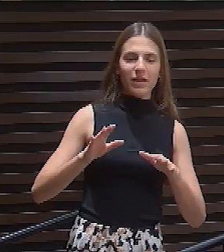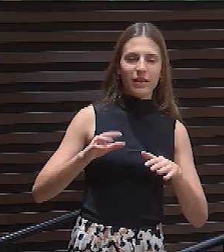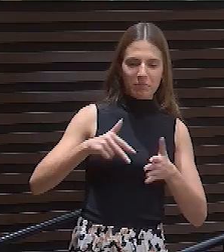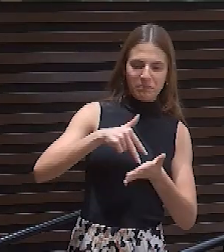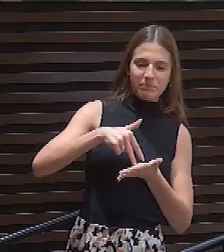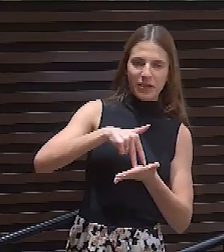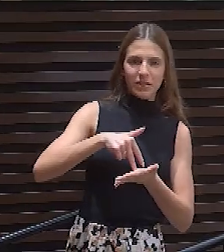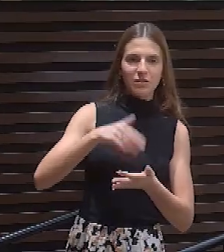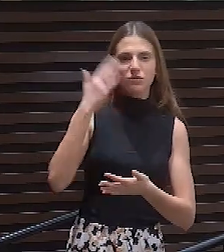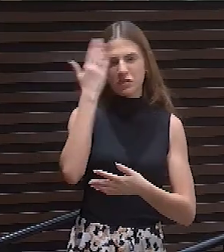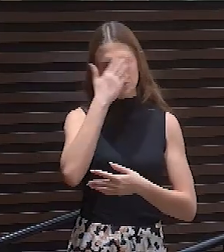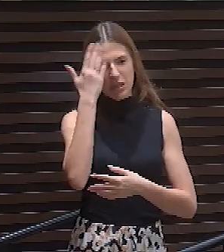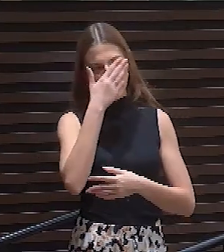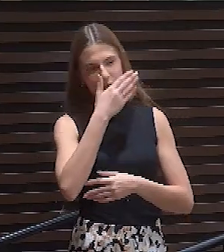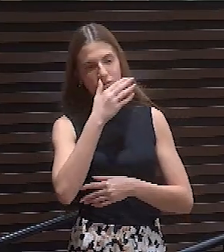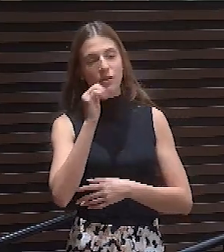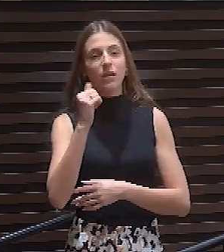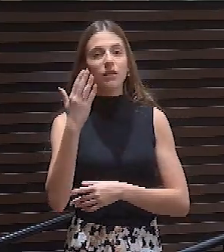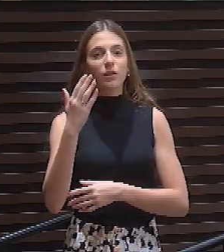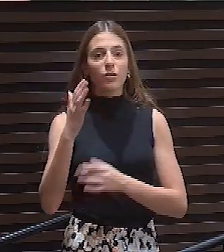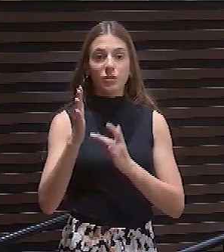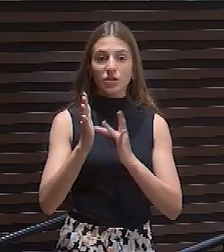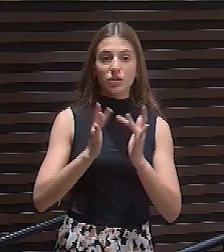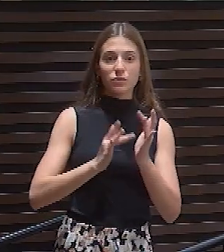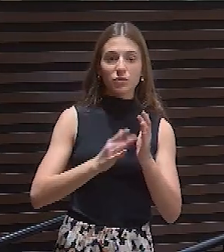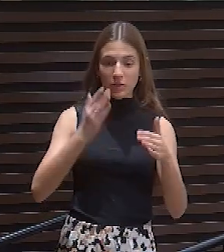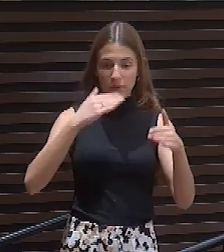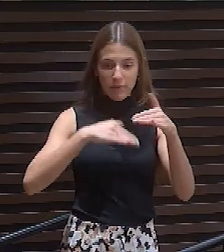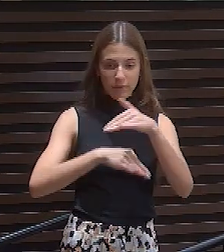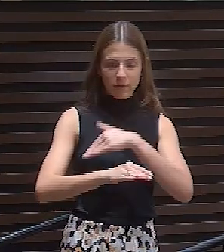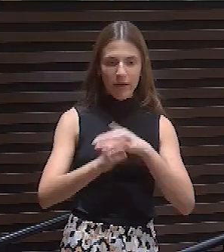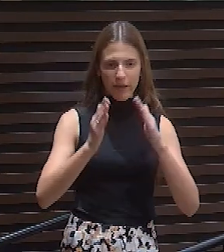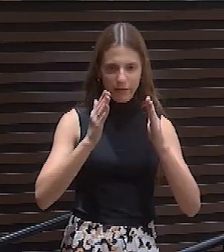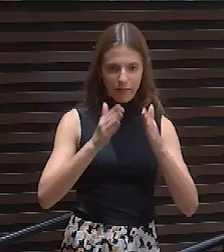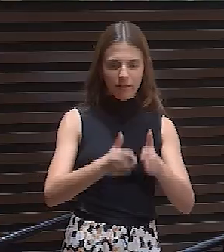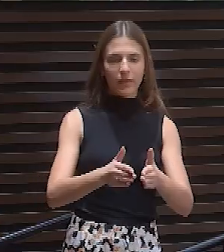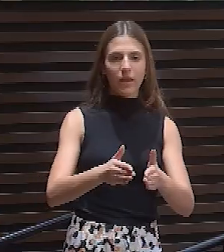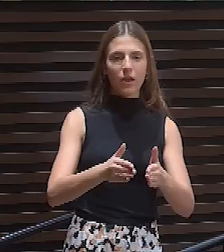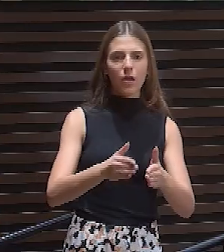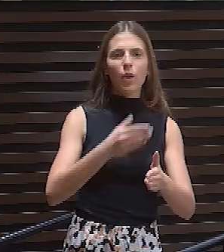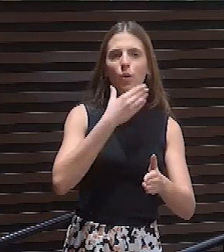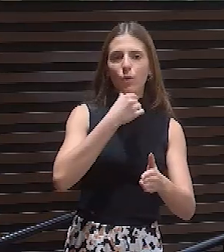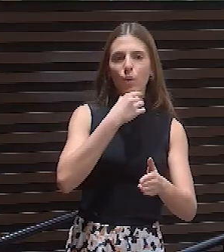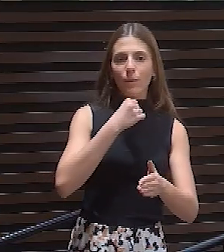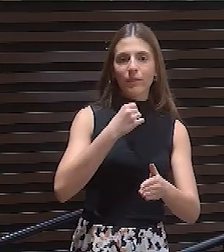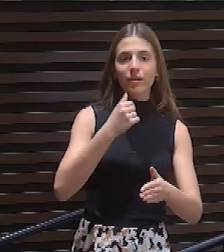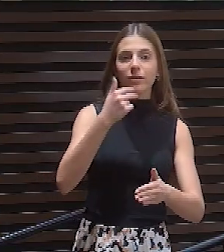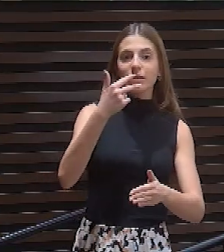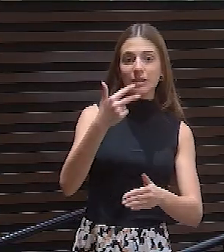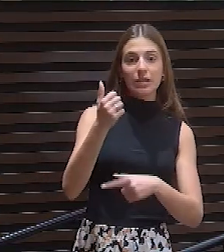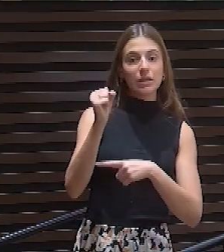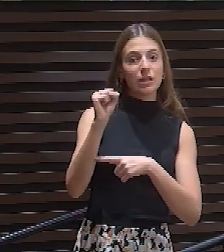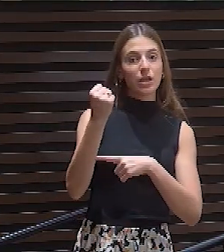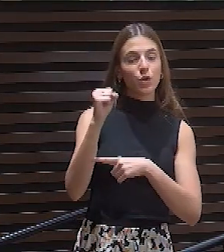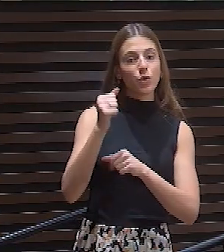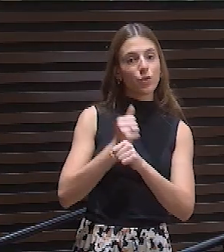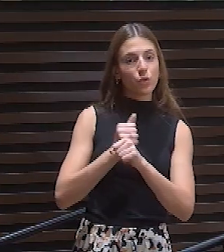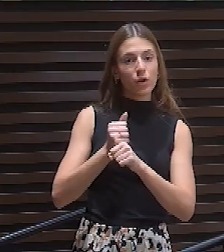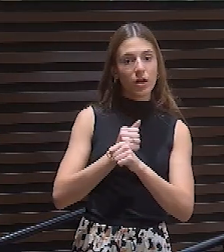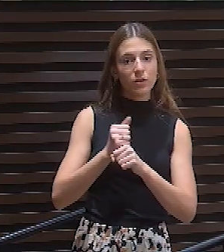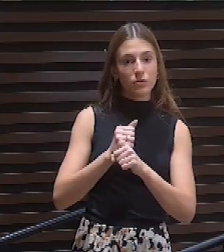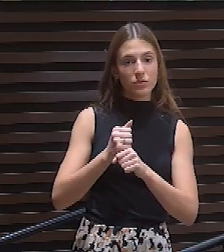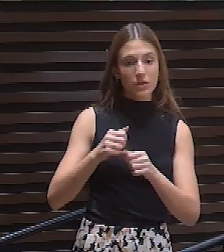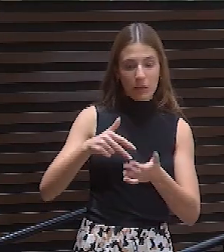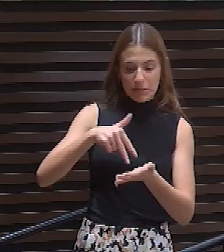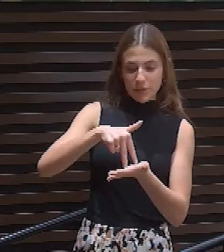E Jesus caça um homem que há 38 anos estava paralítico, parado